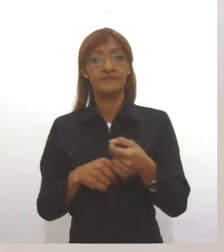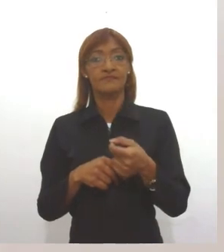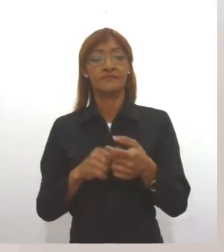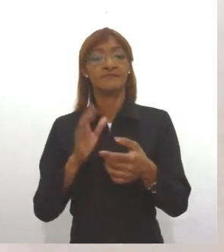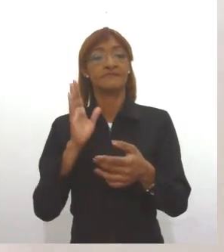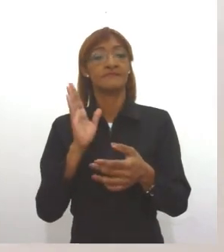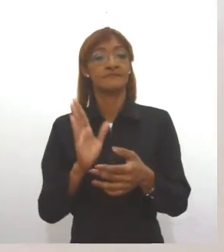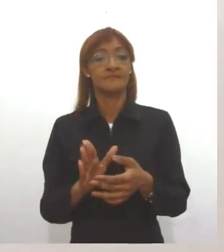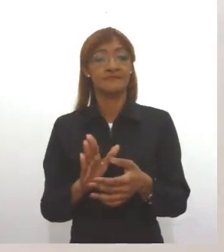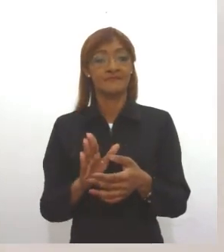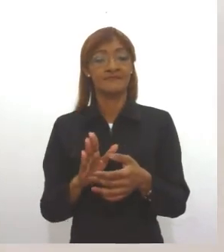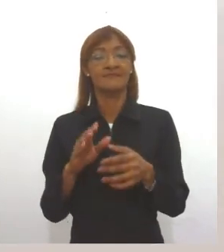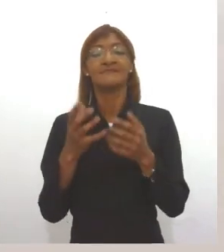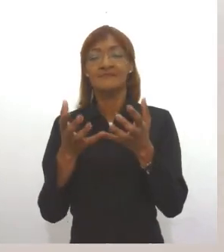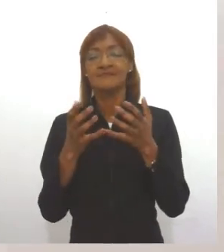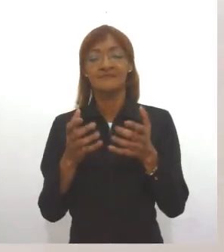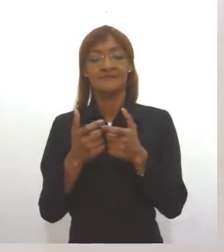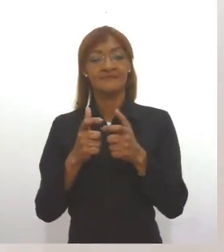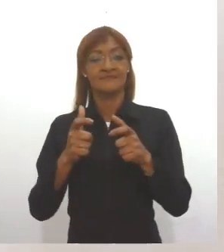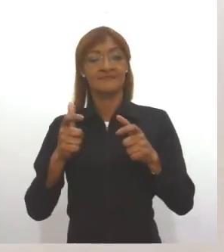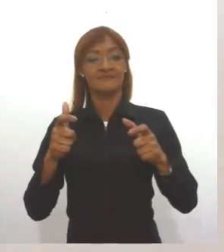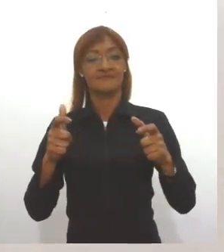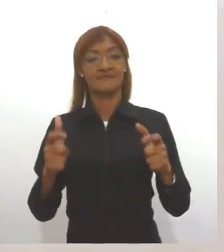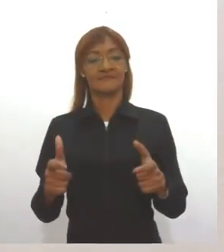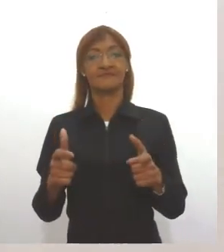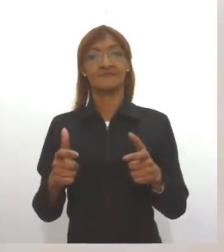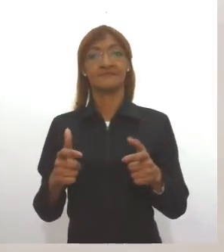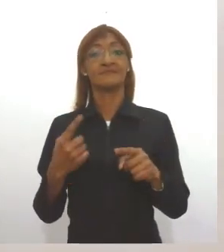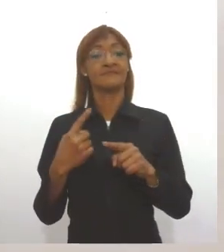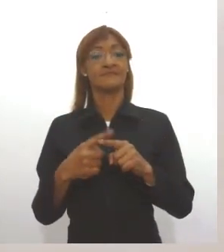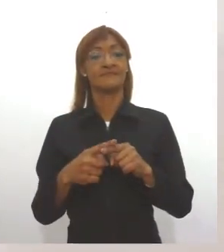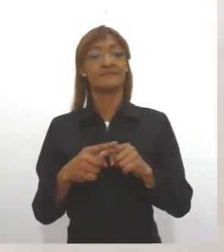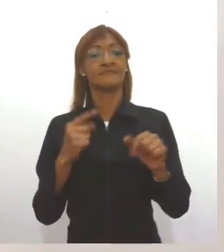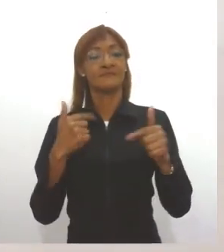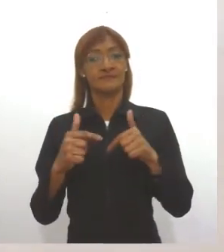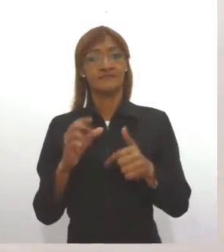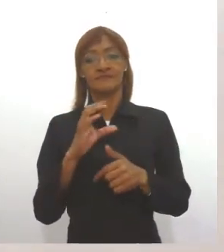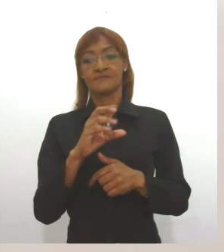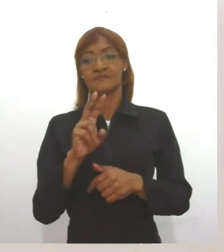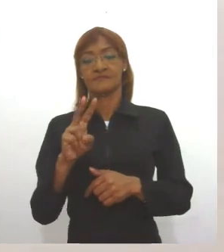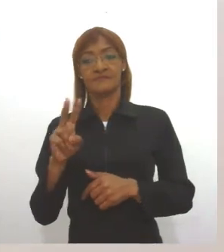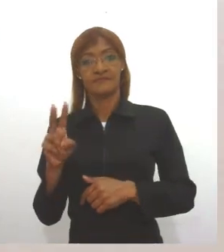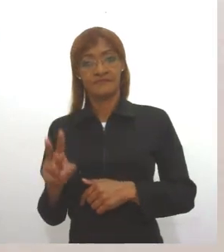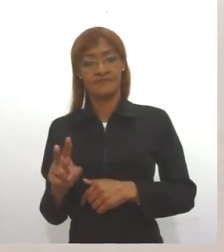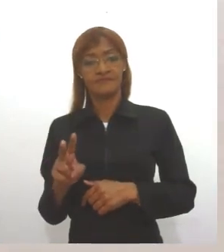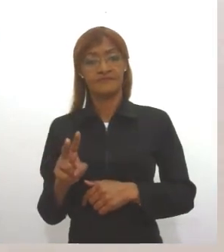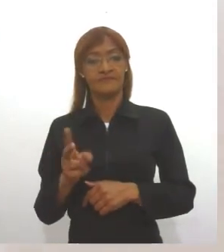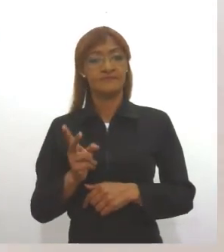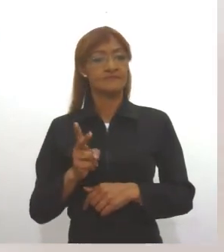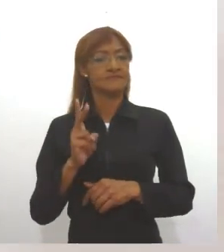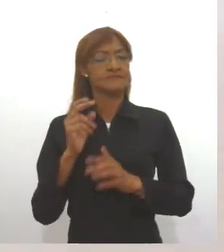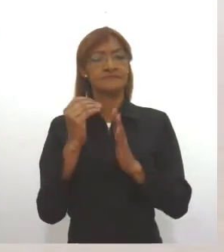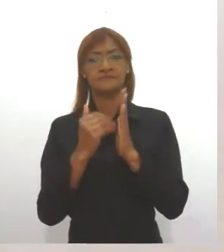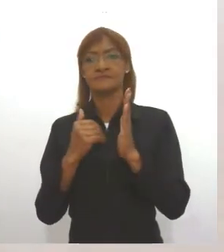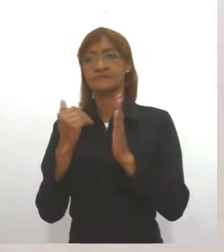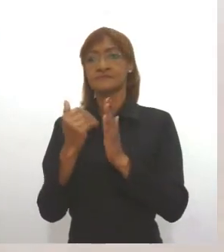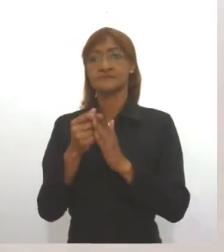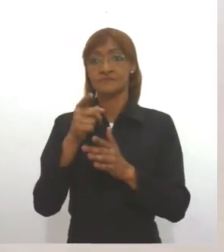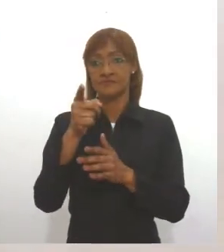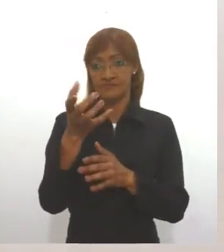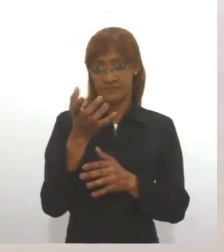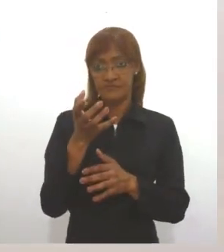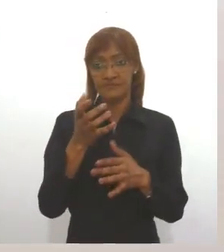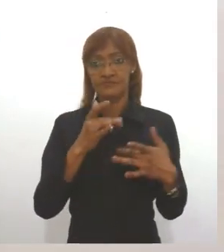nós precisamos aumentar, porque a procura pelo serviço do CVV tem aumentado a cada dia. Então, se você tem interesse em ser